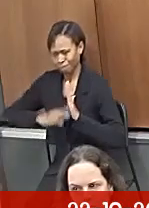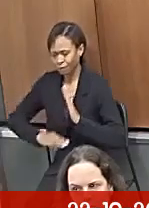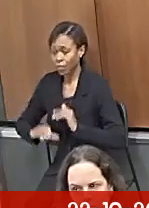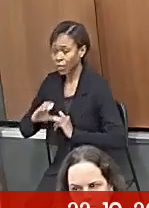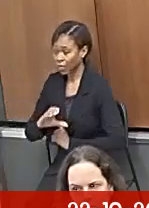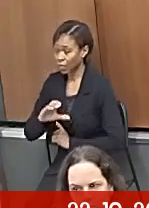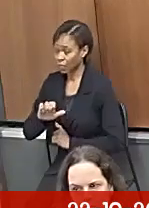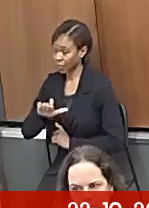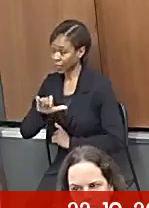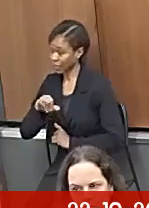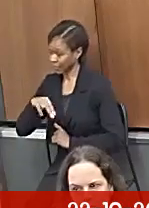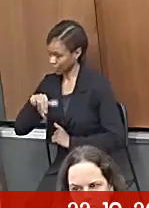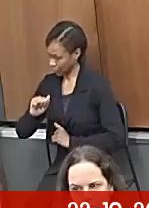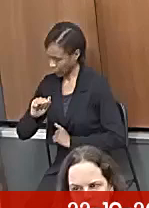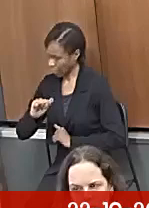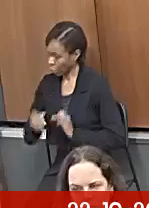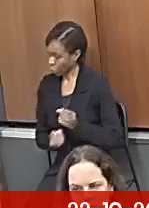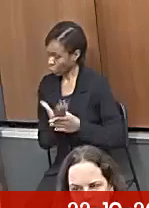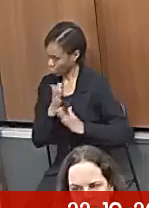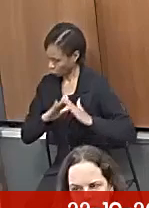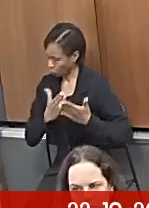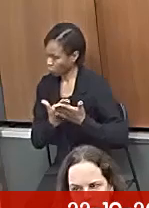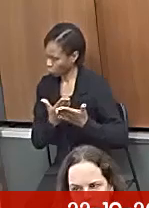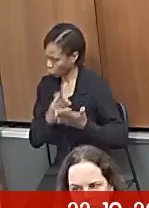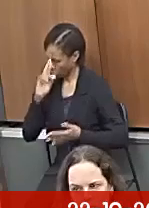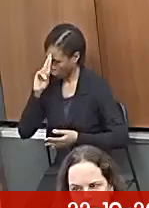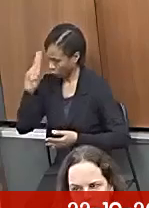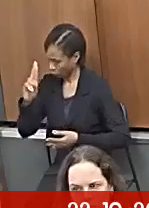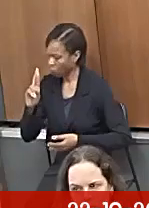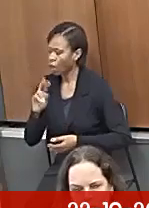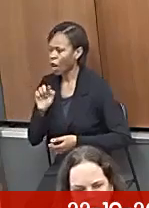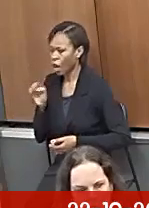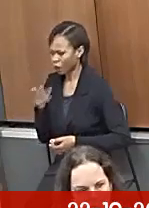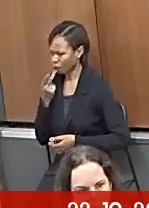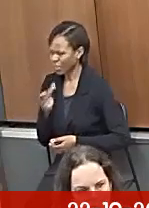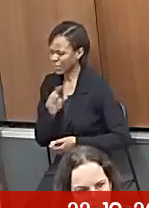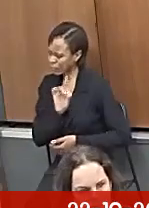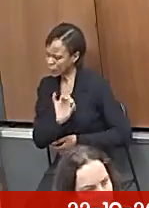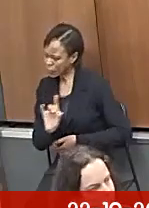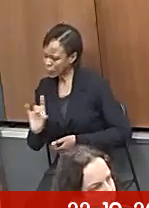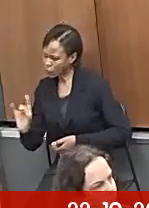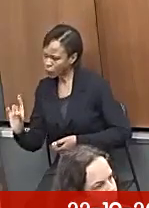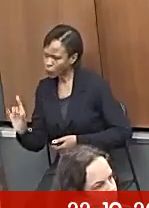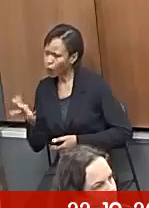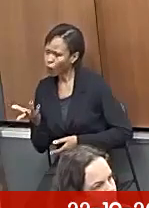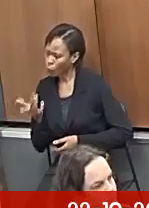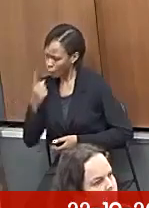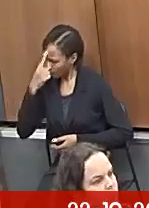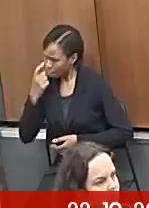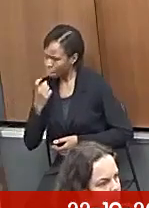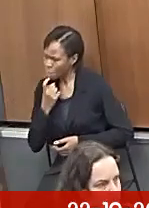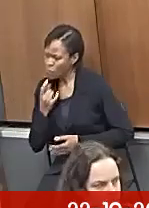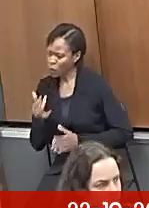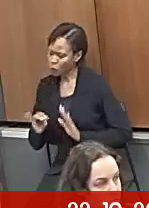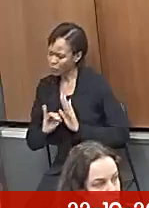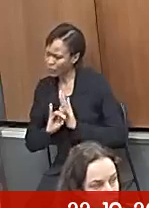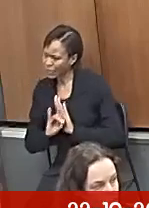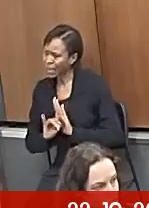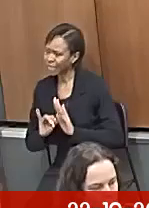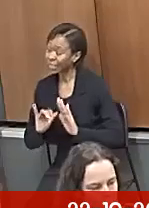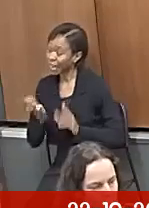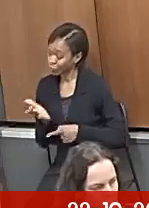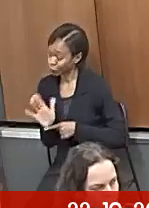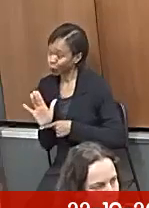professora fundadora da escola, aponta que o respeito às características de cada um ajuda muito no aprendizado.